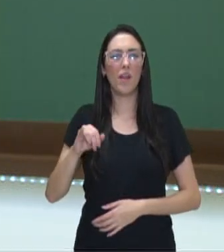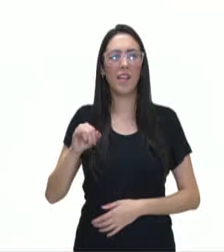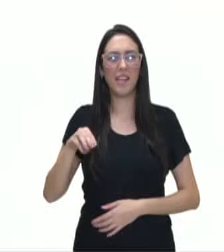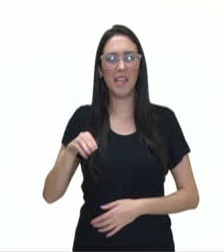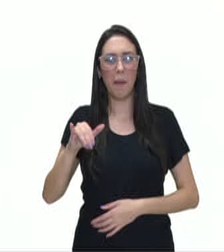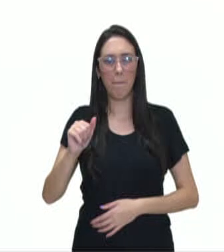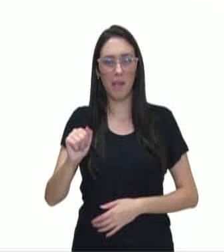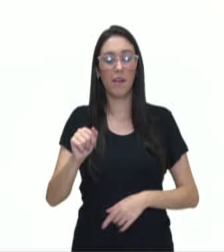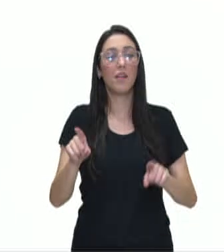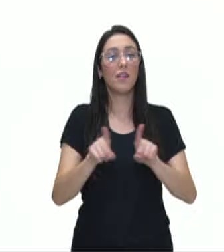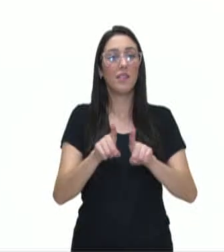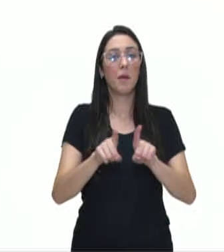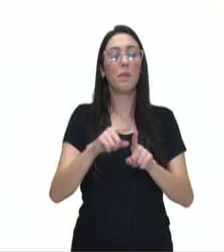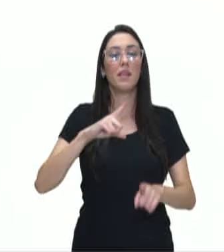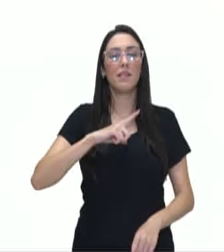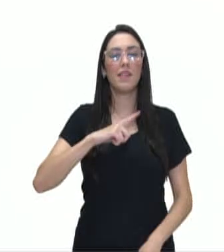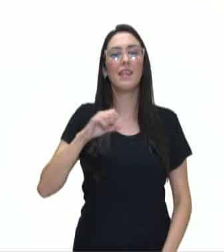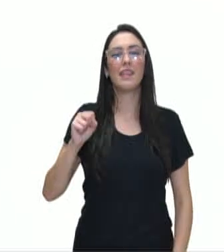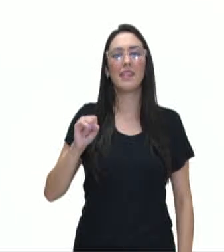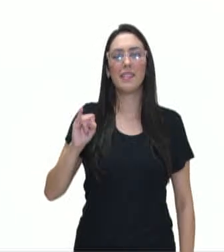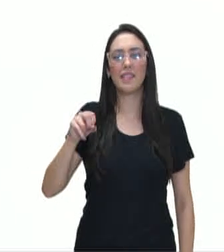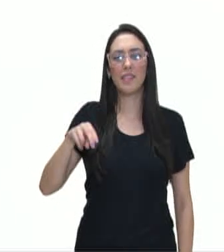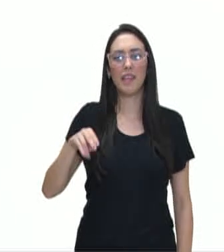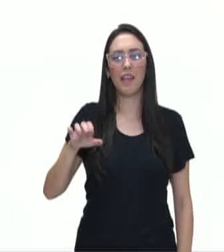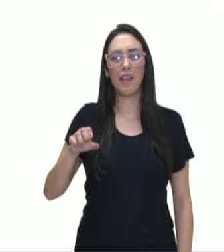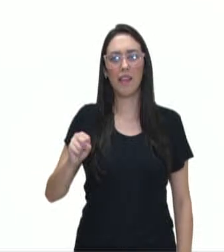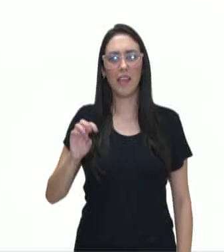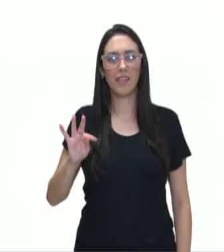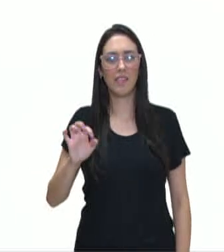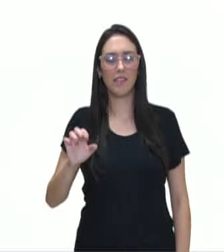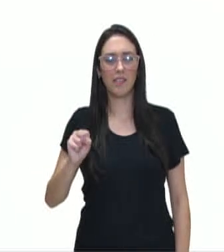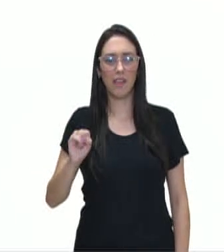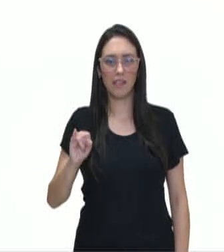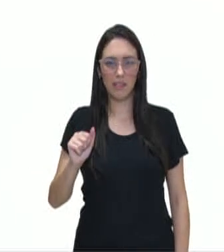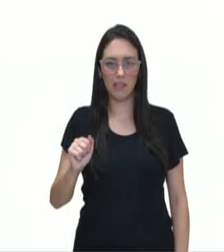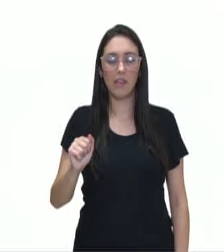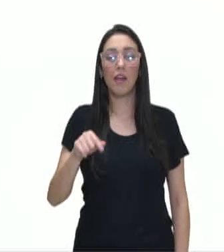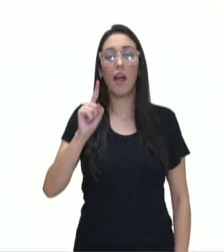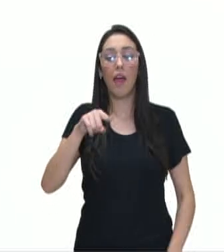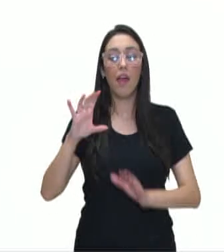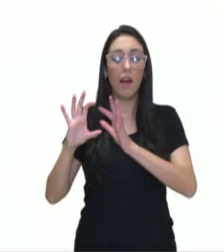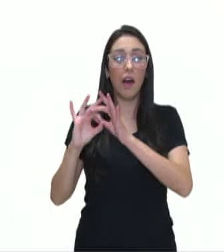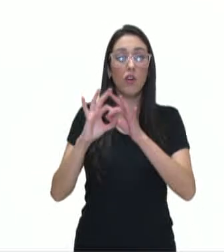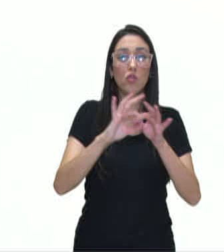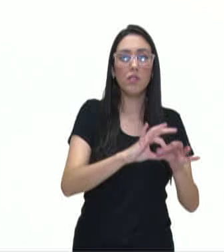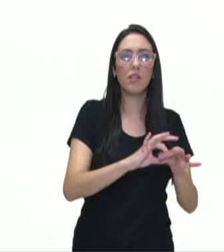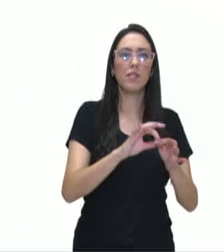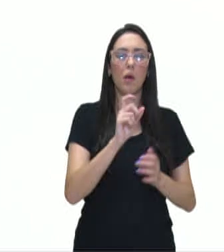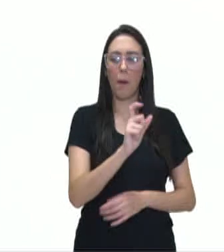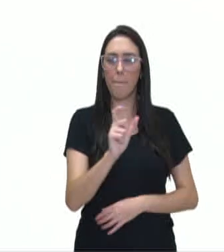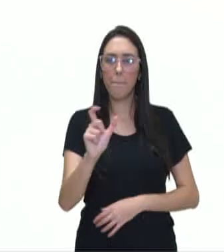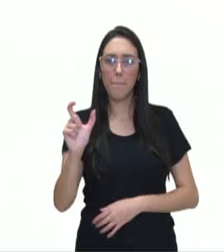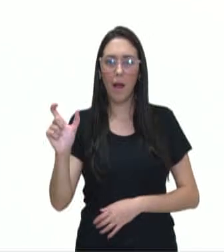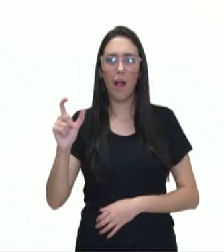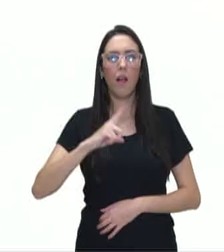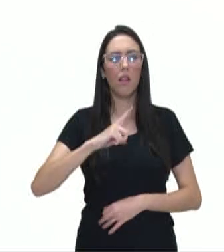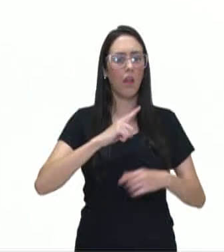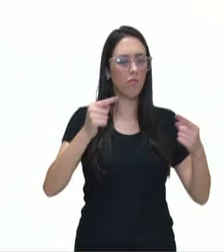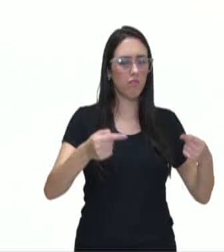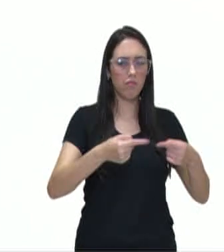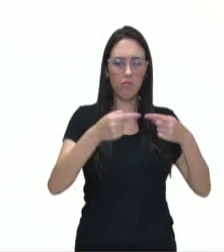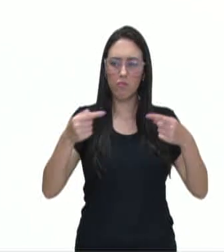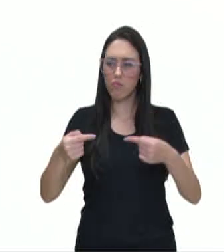temos a sinestesia. A sinestesia consiste numa associação de palavras ou expressões em que ocorre a combinação